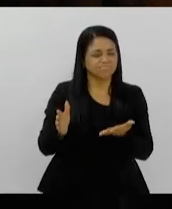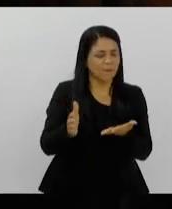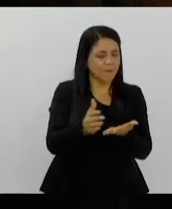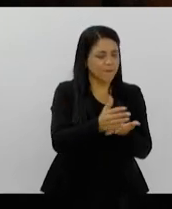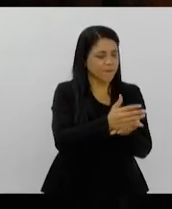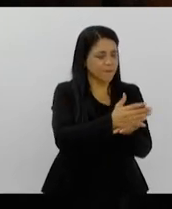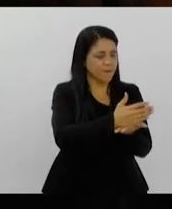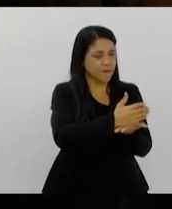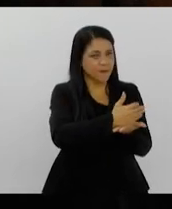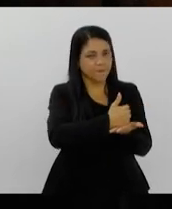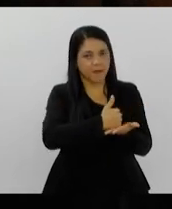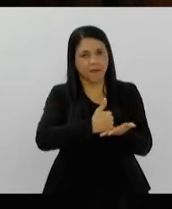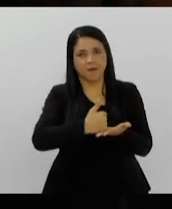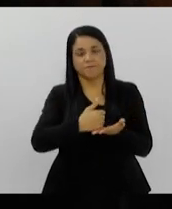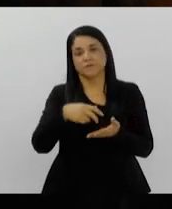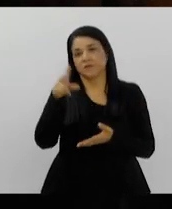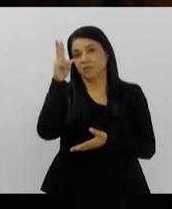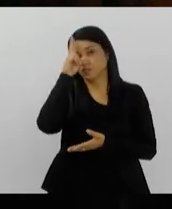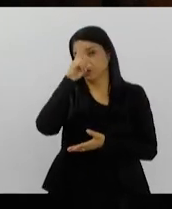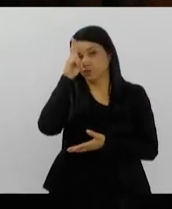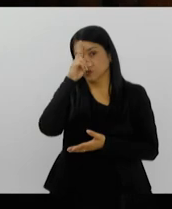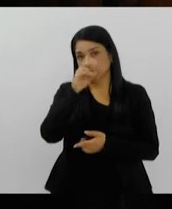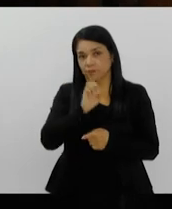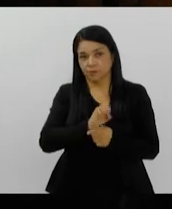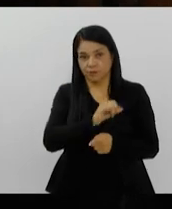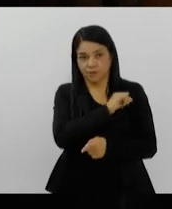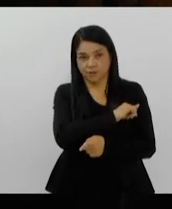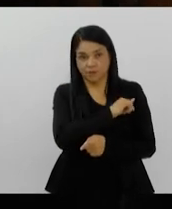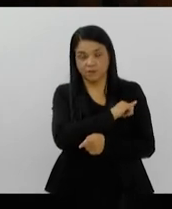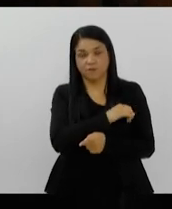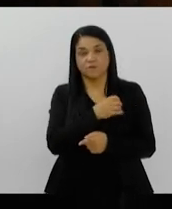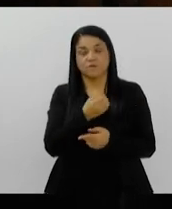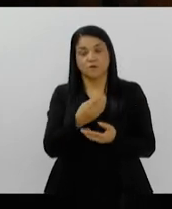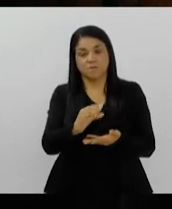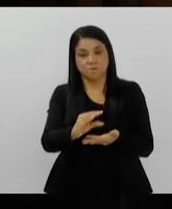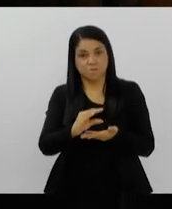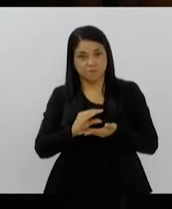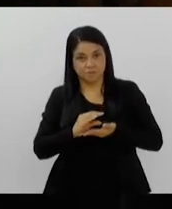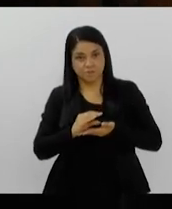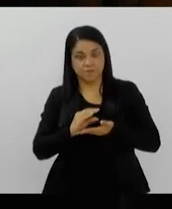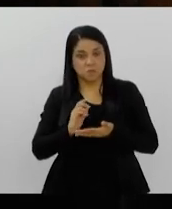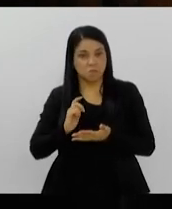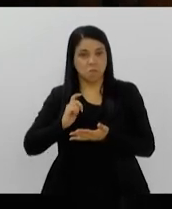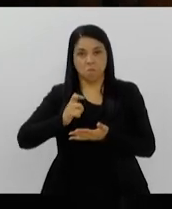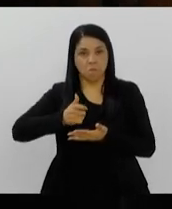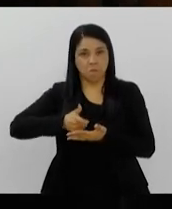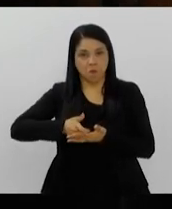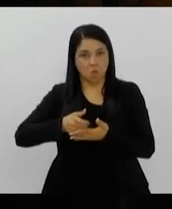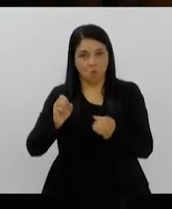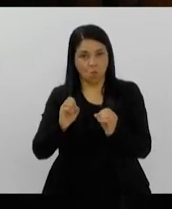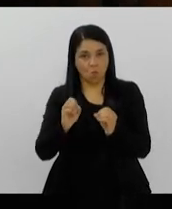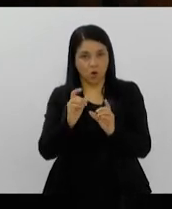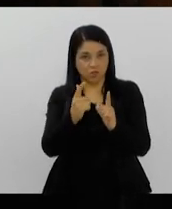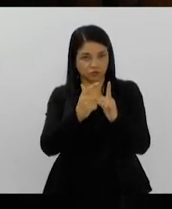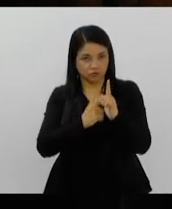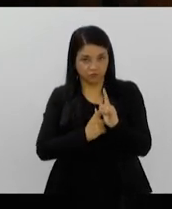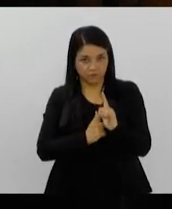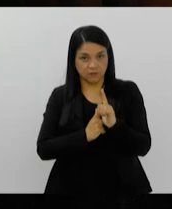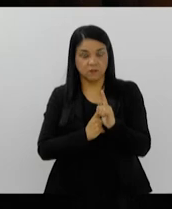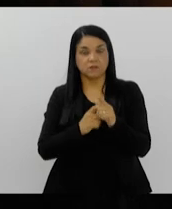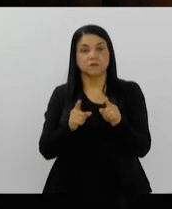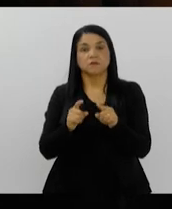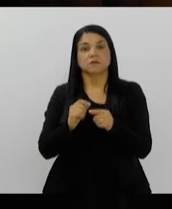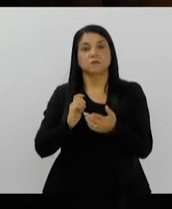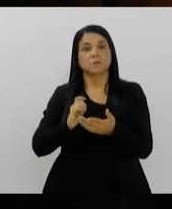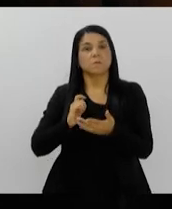da história recente do Estado do Rio de Janeiro, foi beneficiado pelo não pagamento da dívida, foi